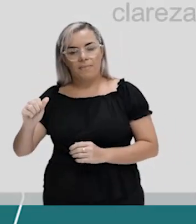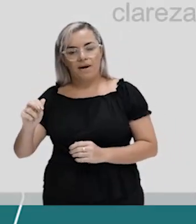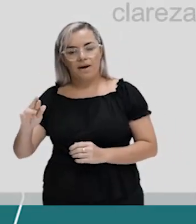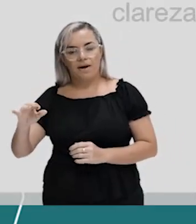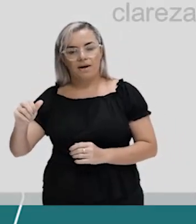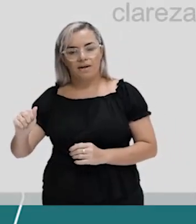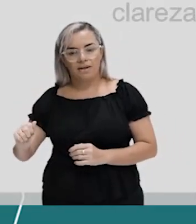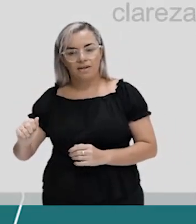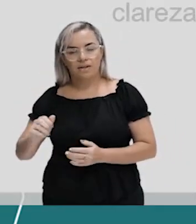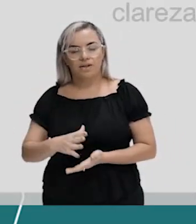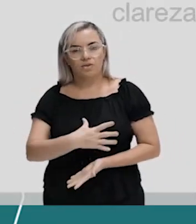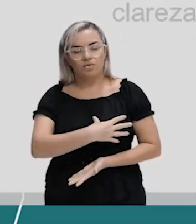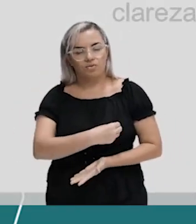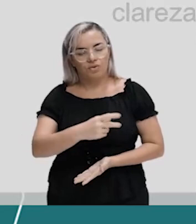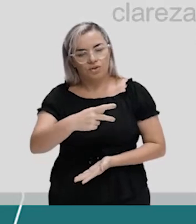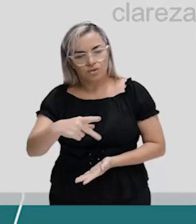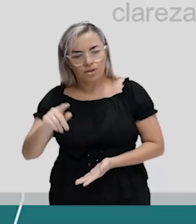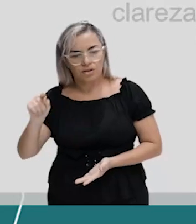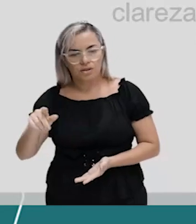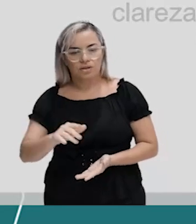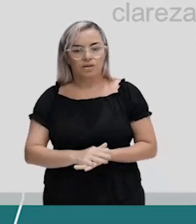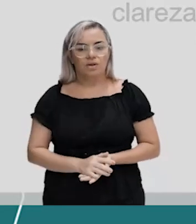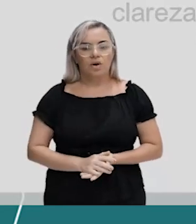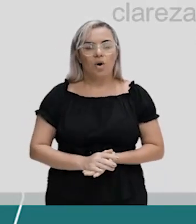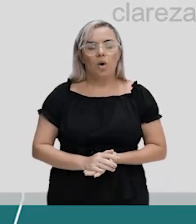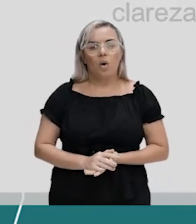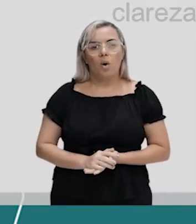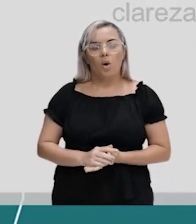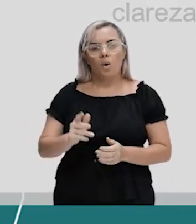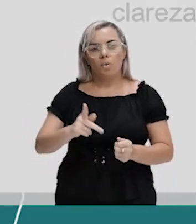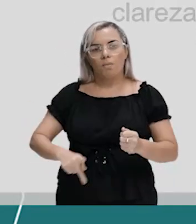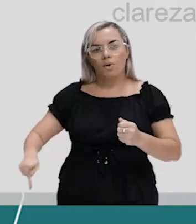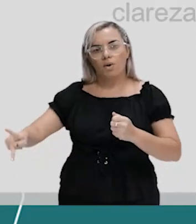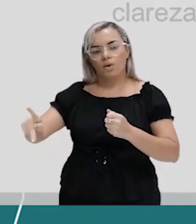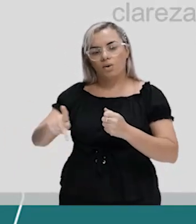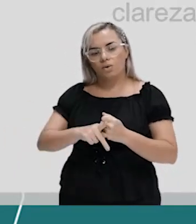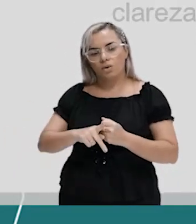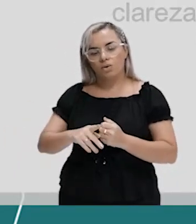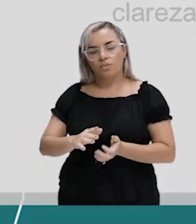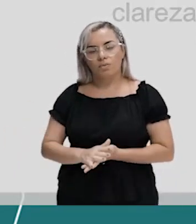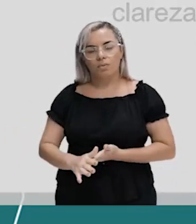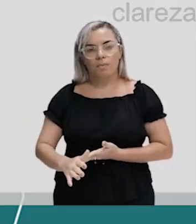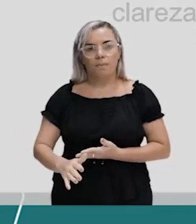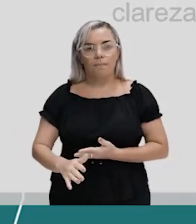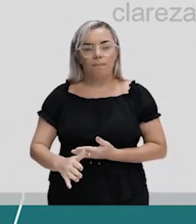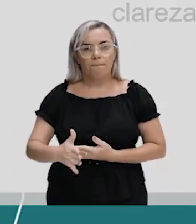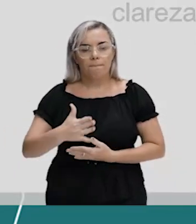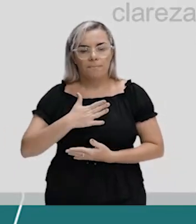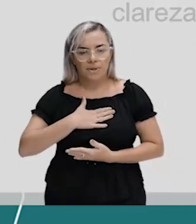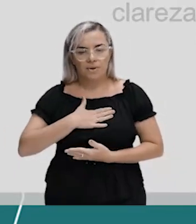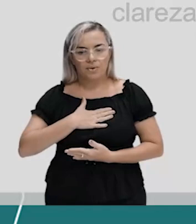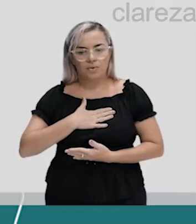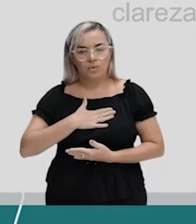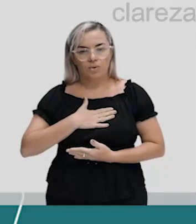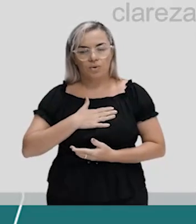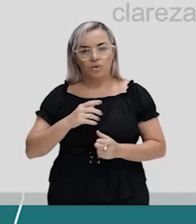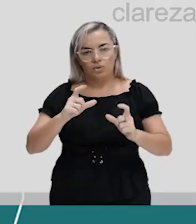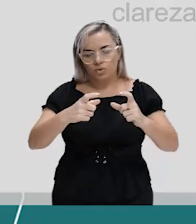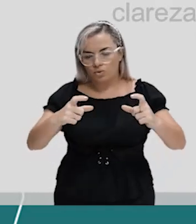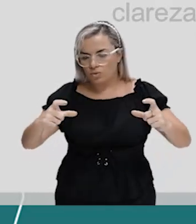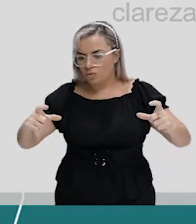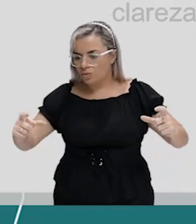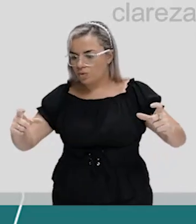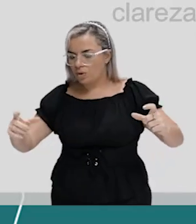possessivo foi utilizado para quê? Lá no finalzinho da frase, ele coloca o pronome possessivo dela. Por que ele colocou